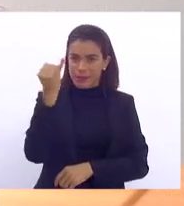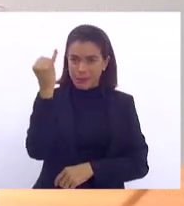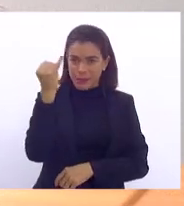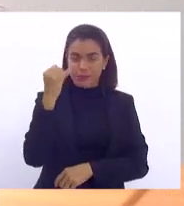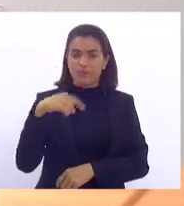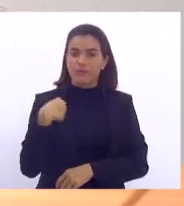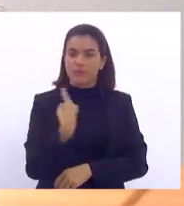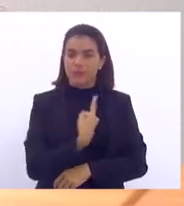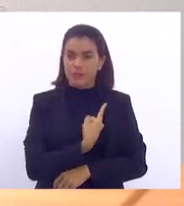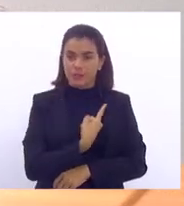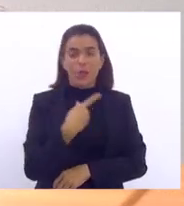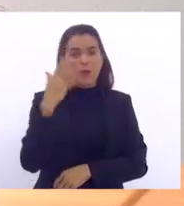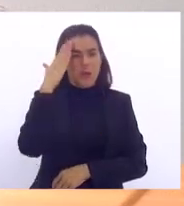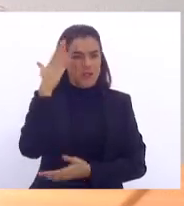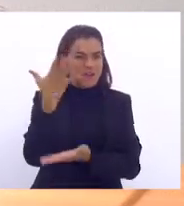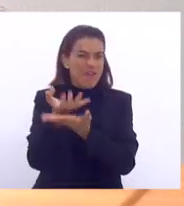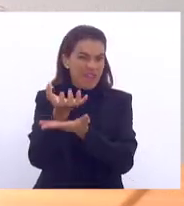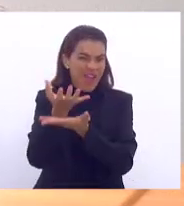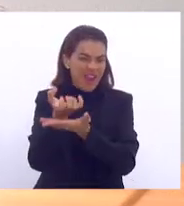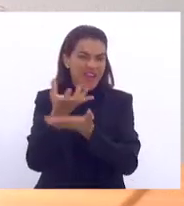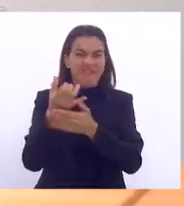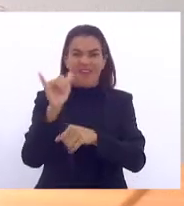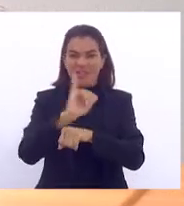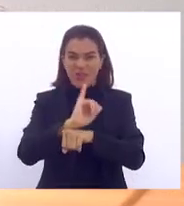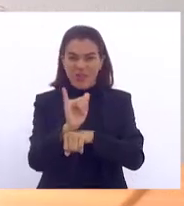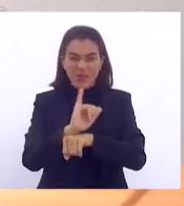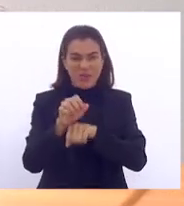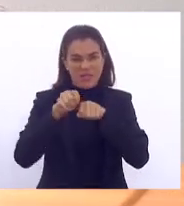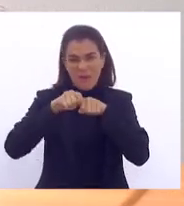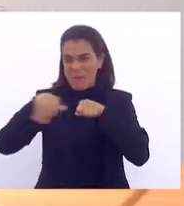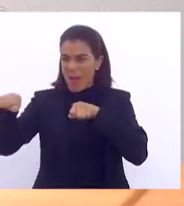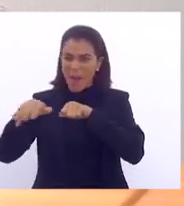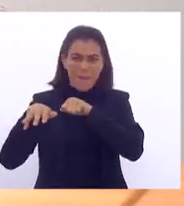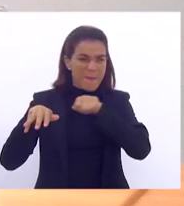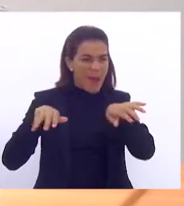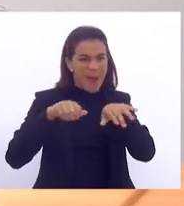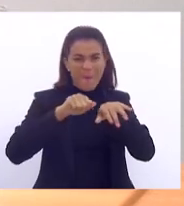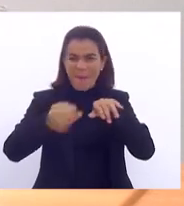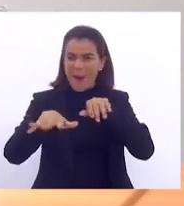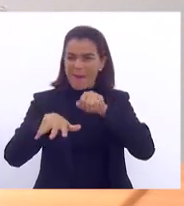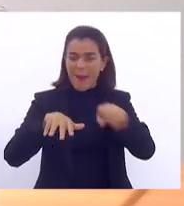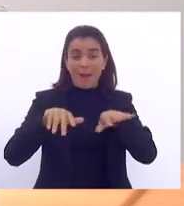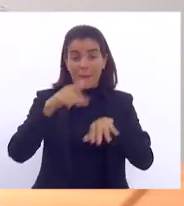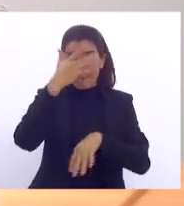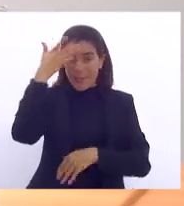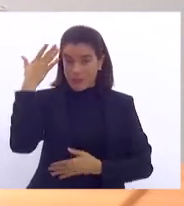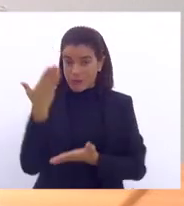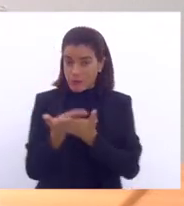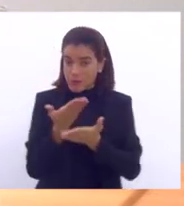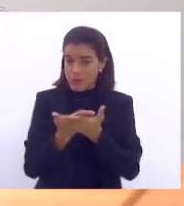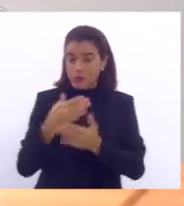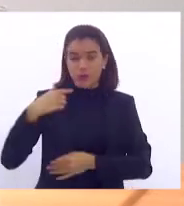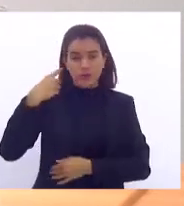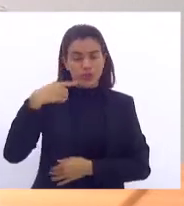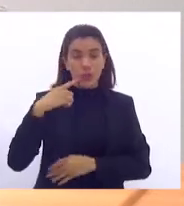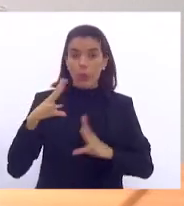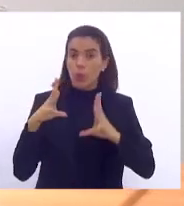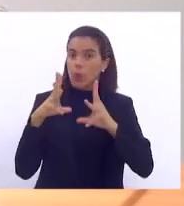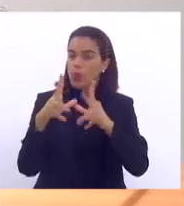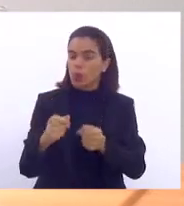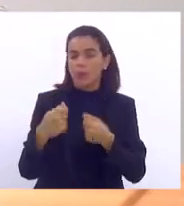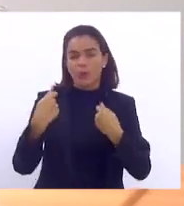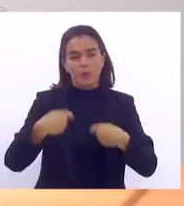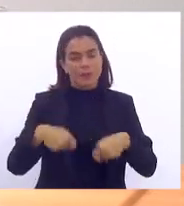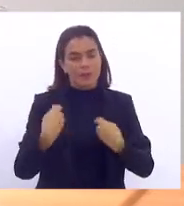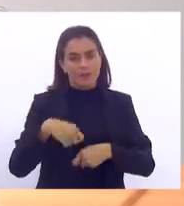questão sei que vai ficar gravado vai estar no YouTube a gente vai disseminar não é só para quem estuda direito eu acho que todo mundo tem conhecer essa falta de